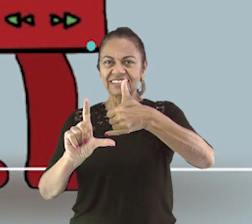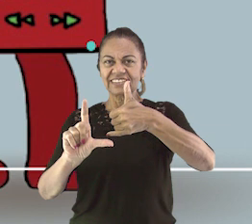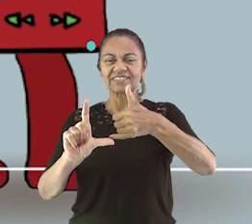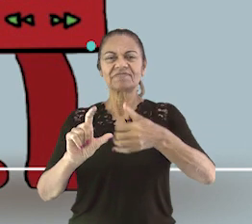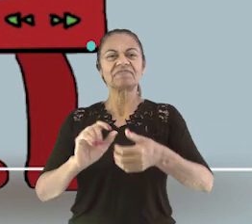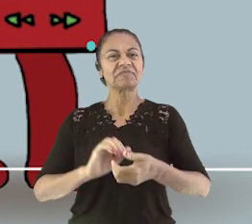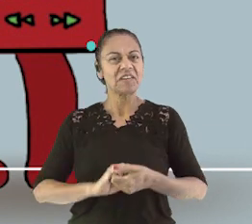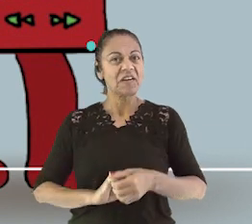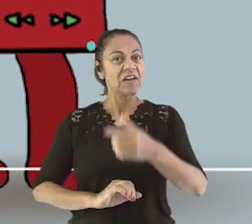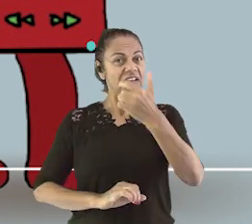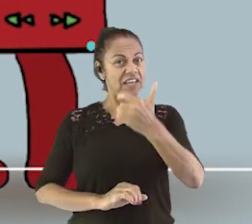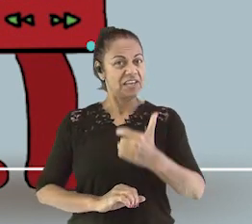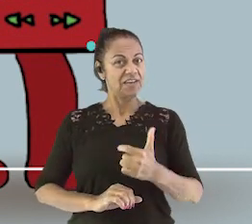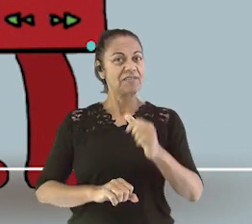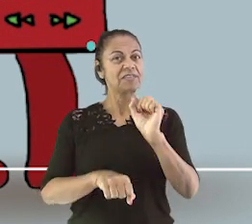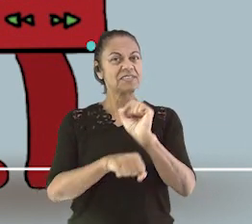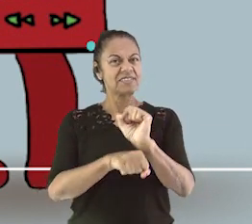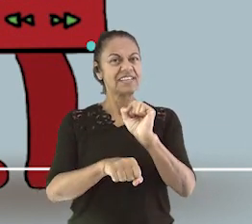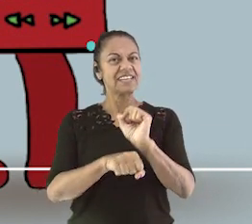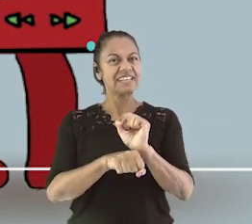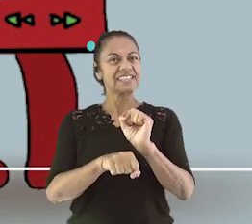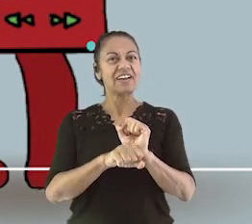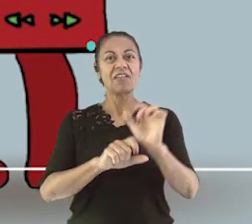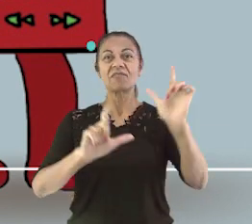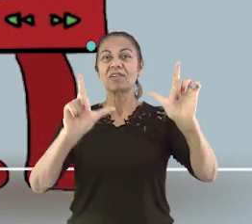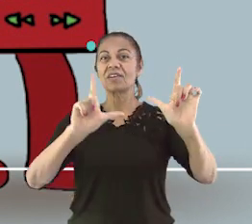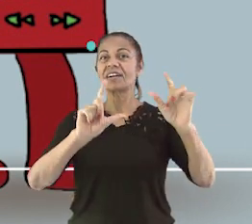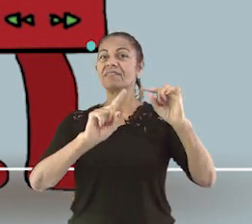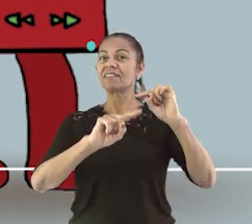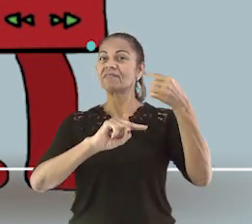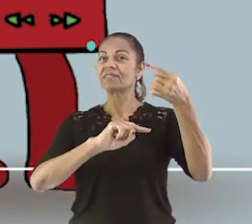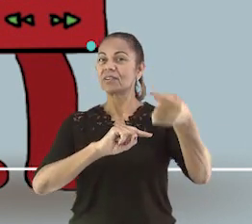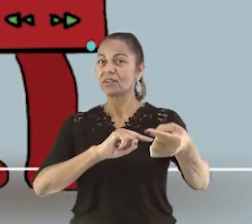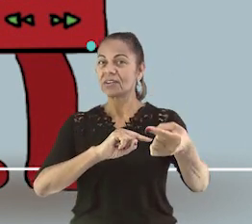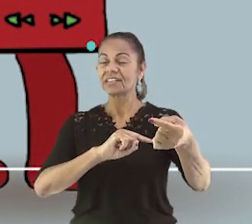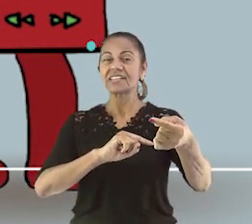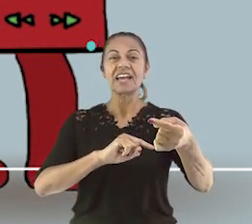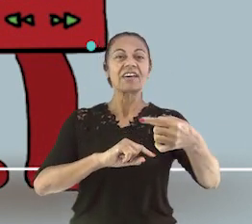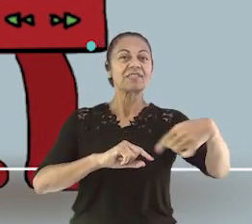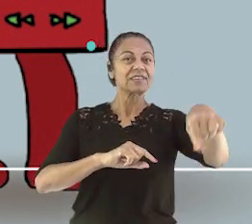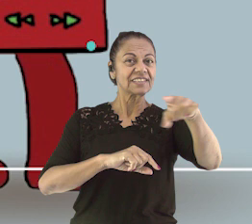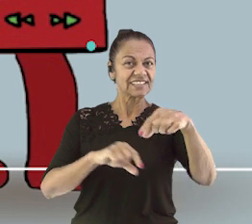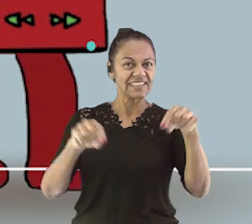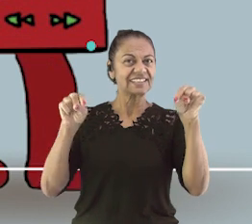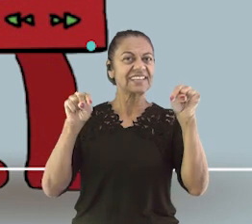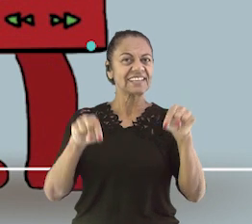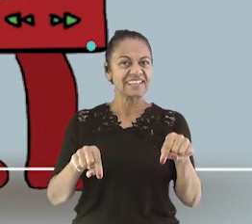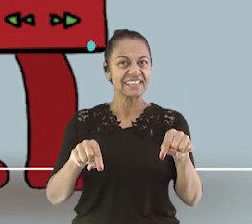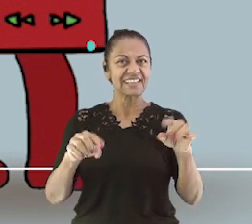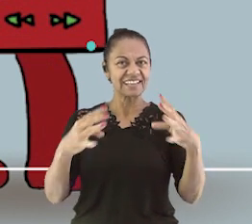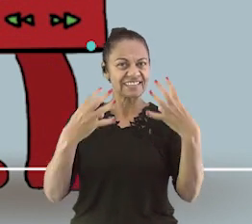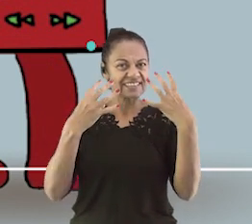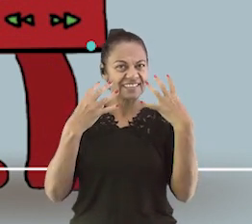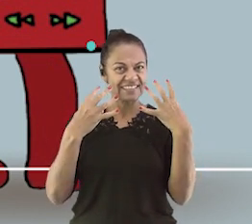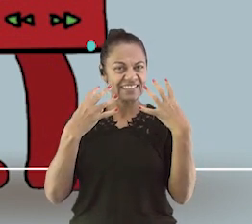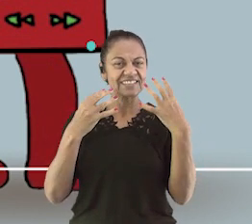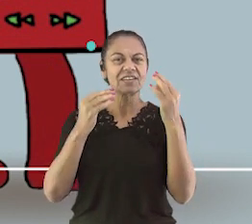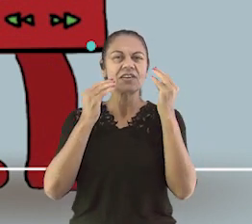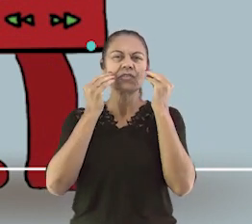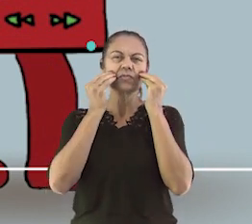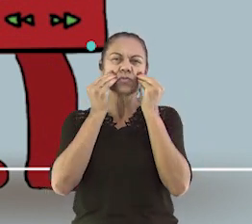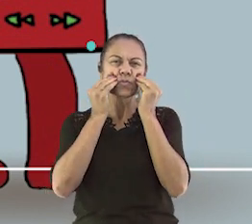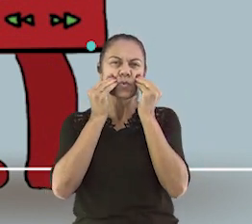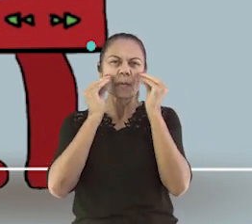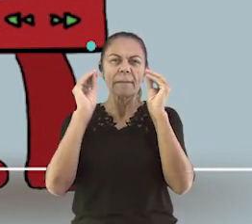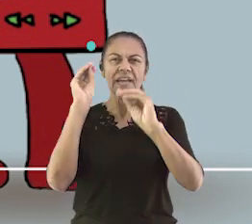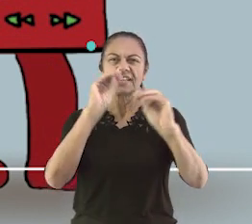hein? E eu ficarei aqui esperando vocês para o próximo programa Tudo TV.